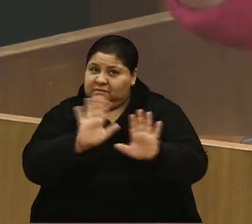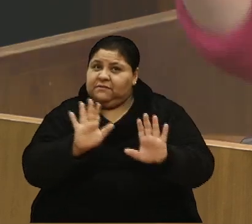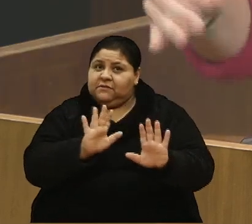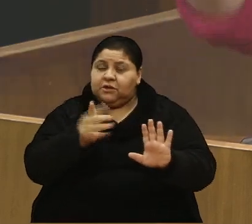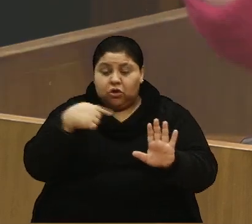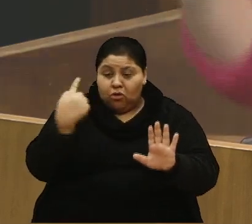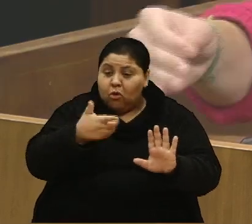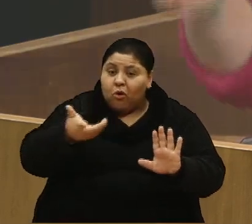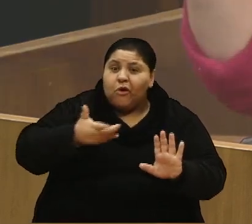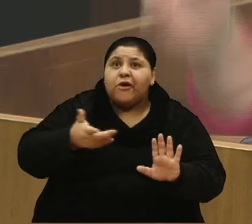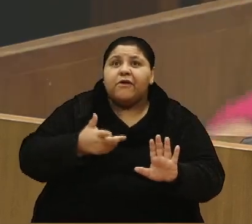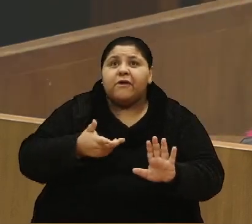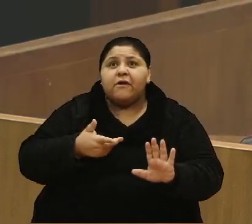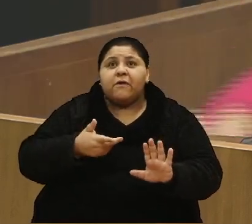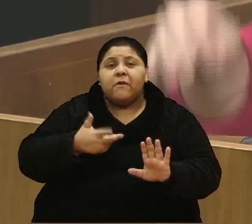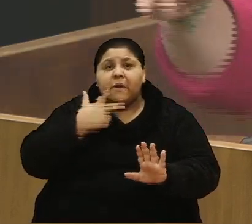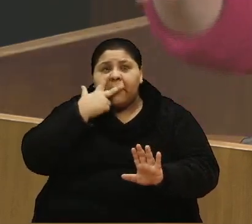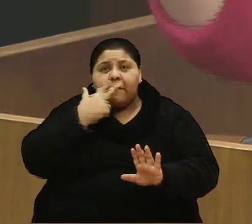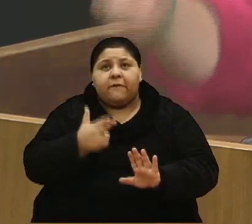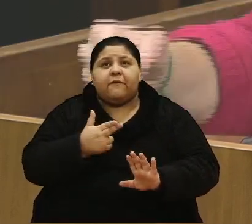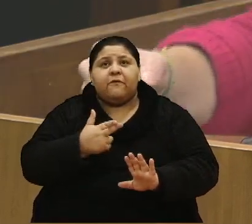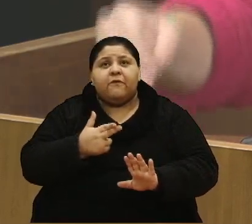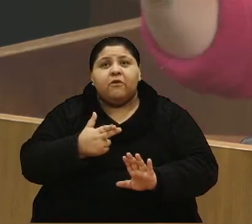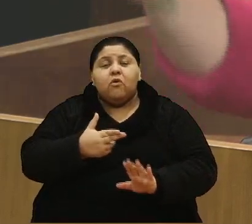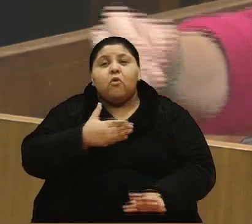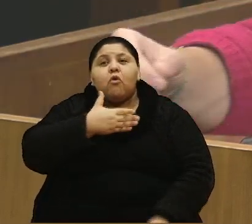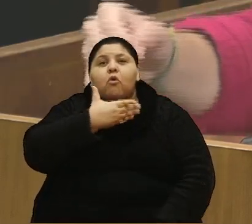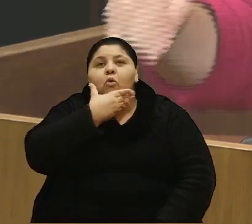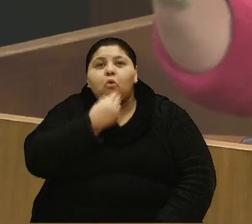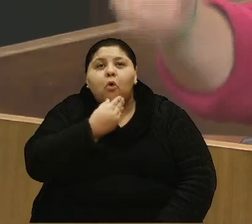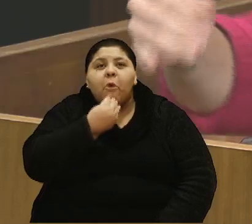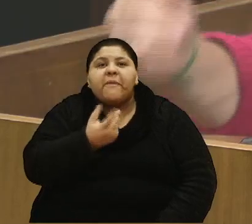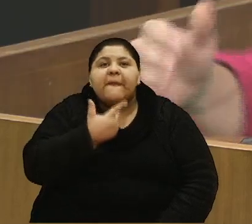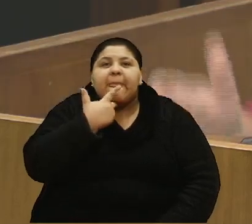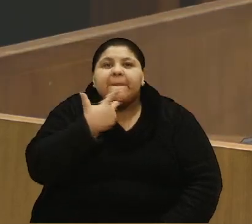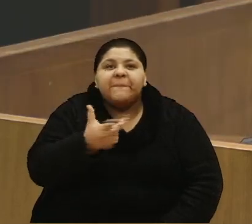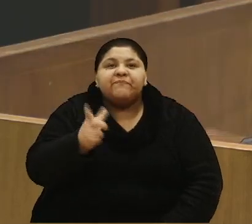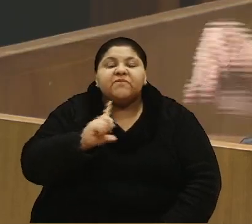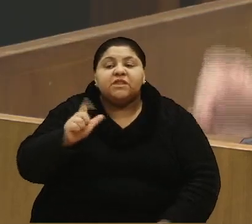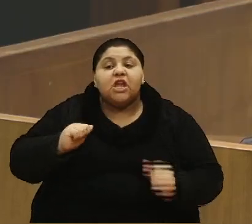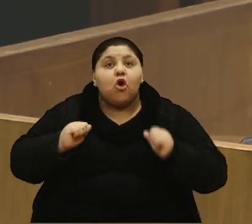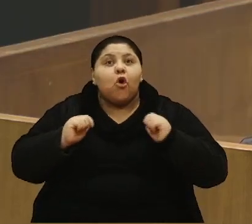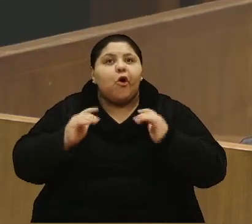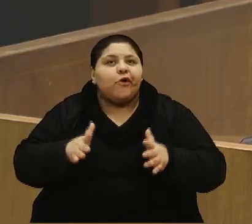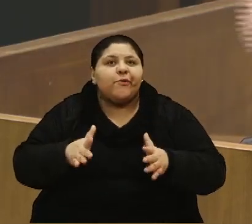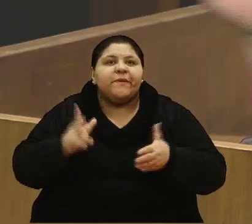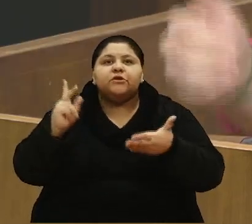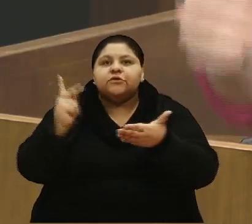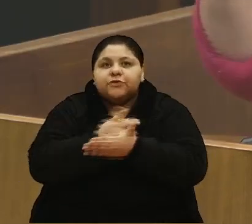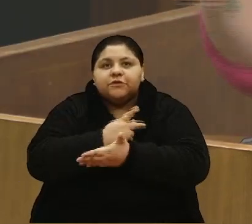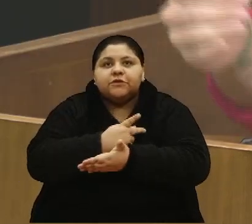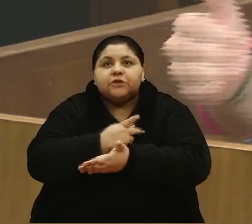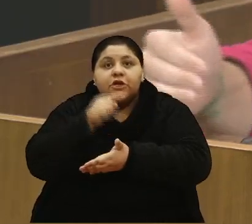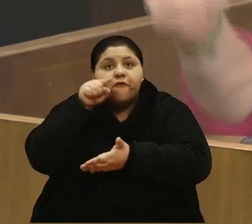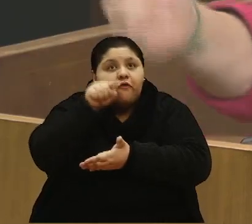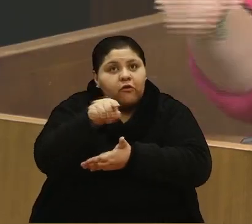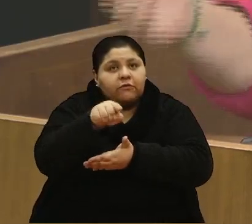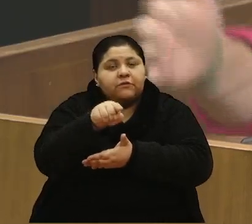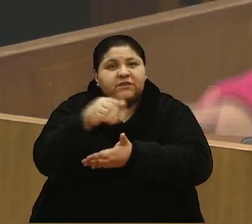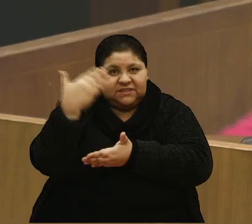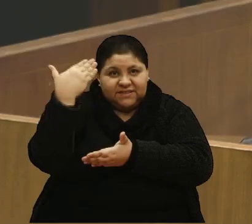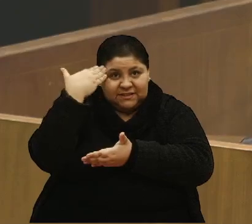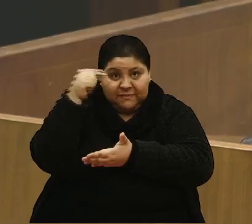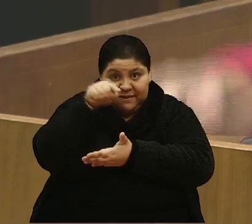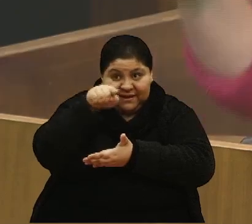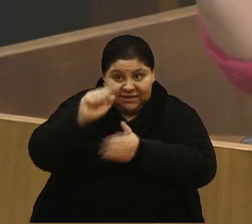Nós queremos a mesma indignação quando um homem fala ou tem alguma atitude inapropriada e vocês, sabendo que